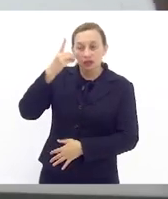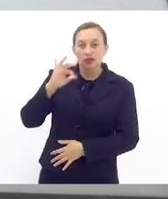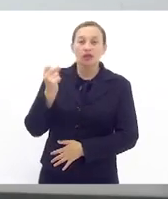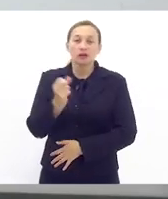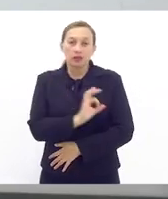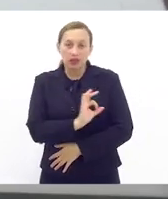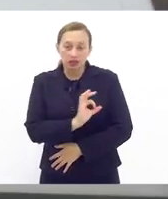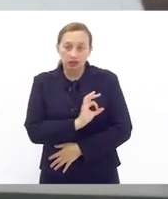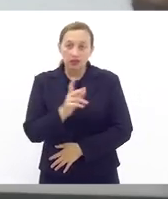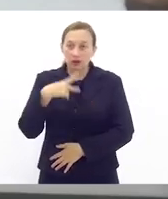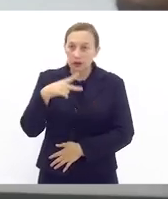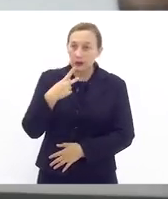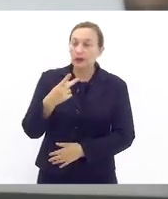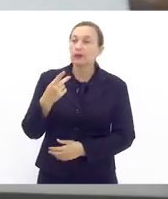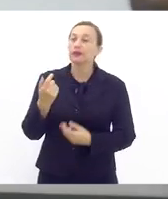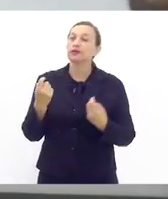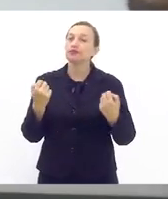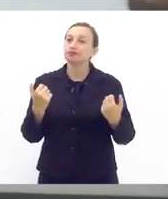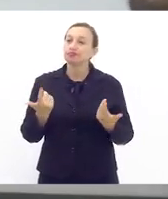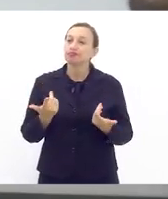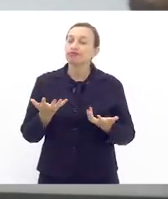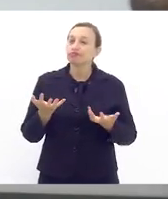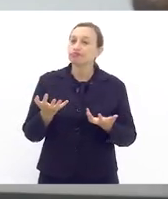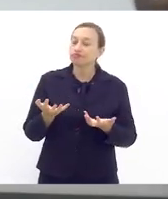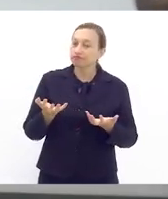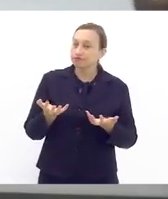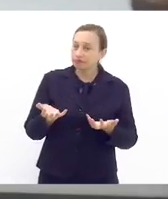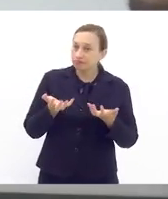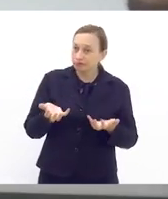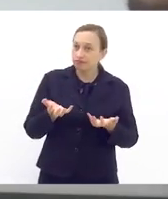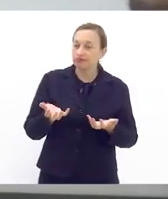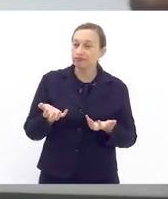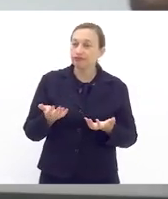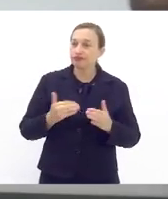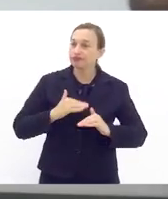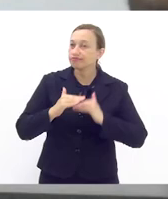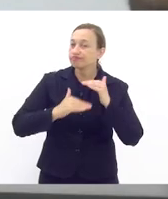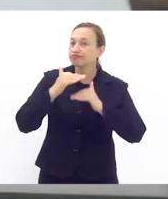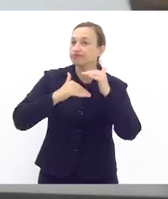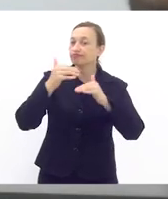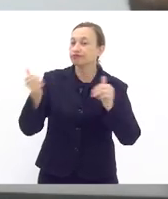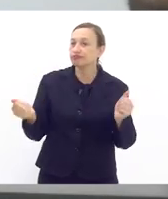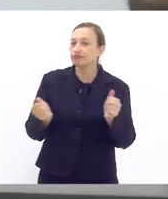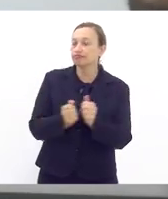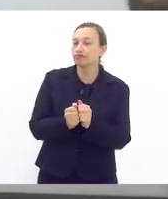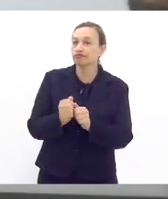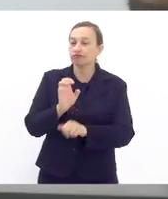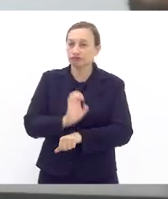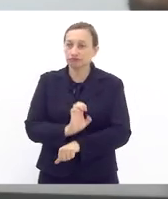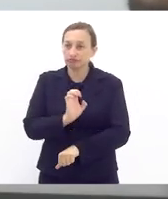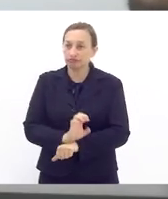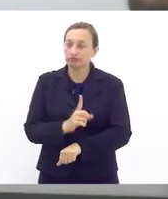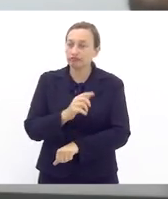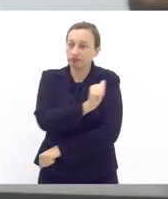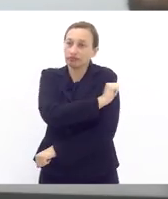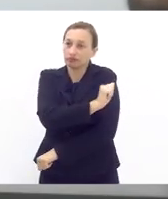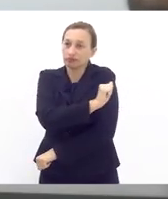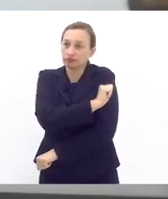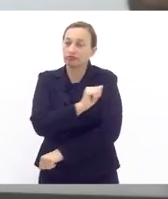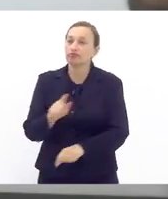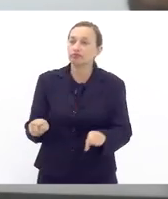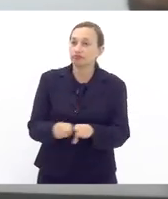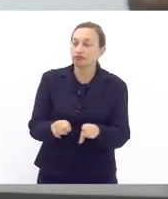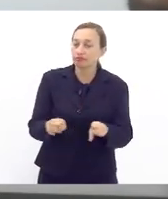falou e a gente espera estar agora crescendo nesse estado para os os alunos e também